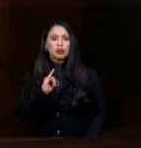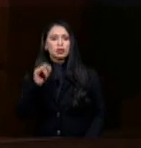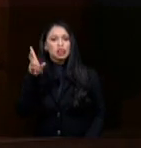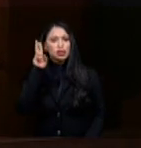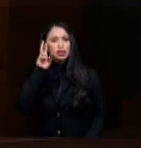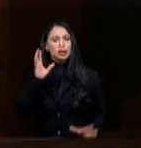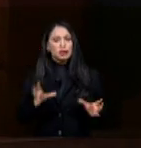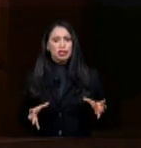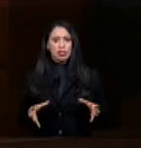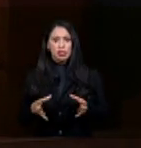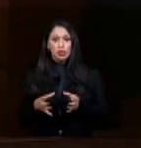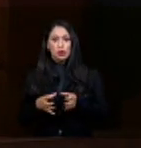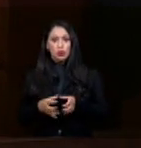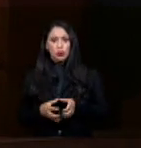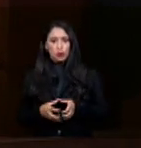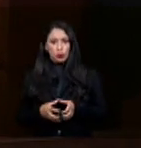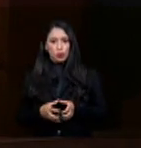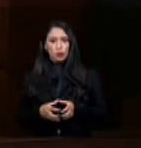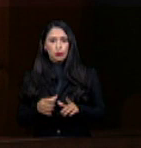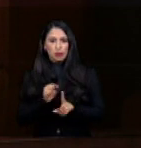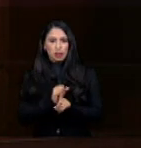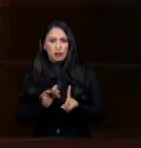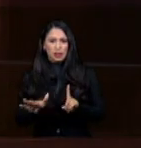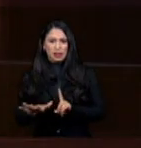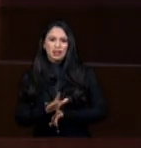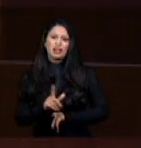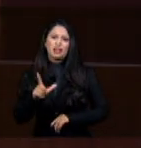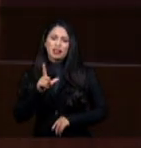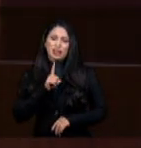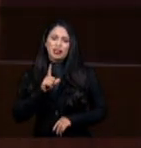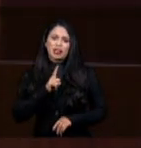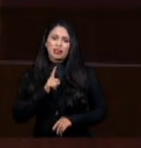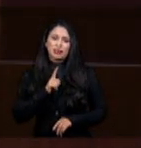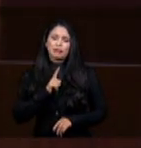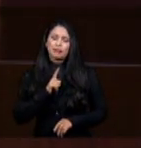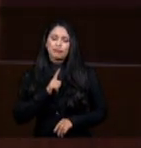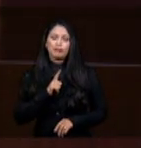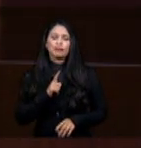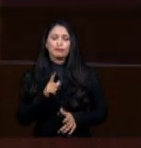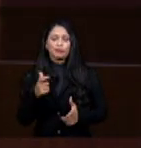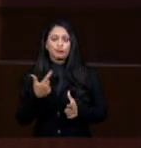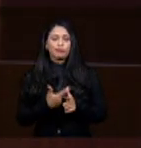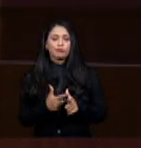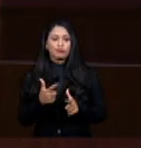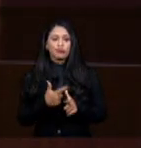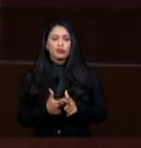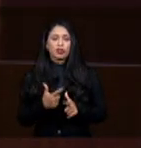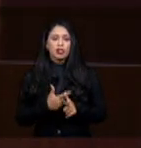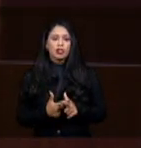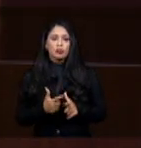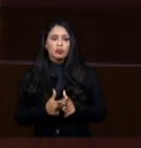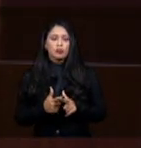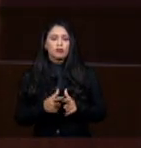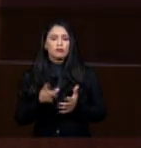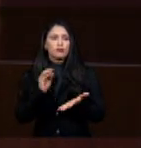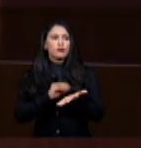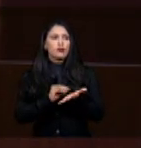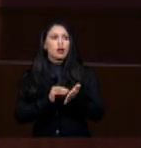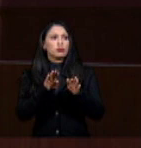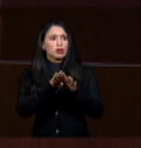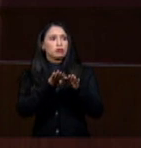desse grupo social profundamente afetado por dimensões de desigualdade